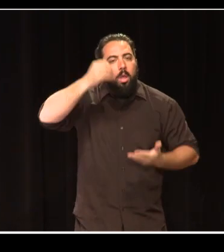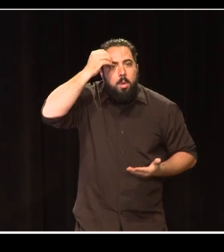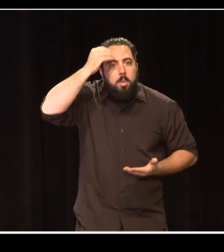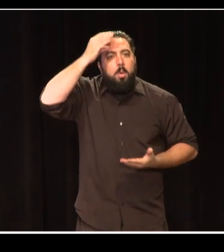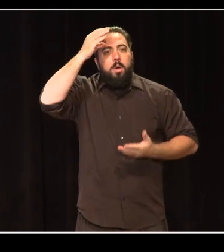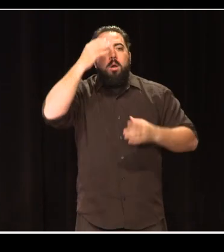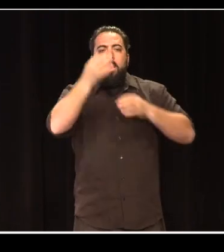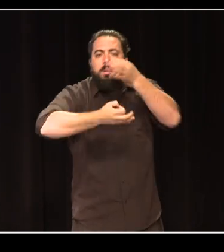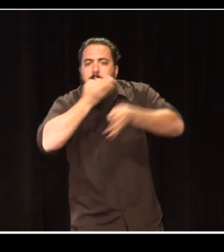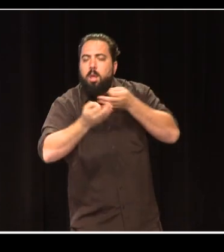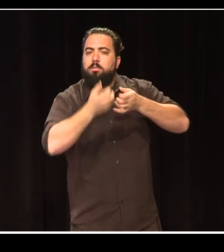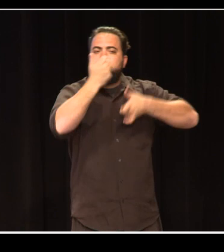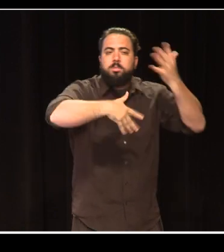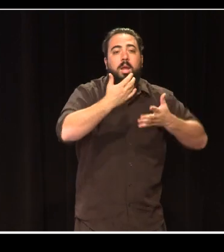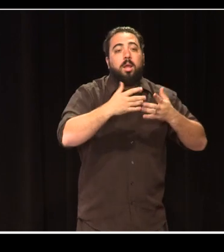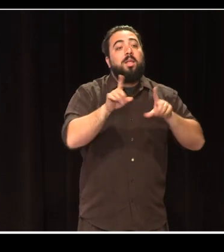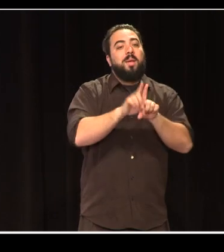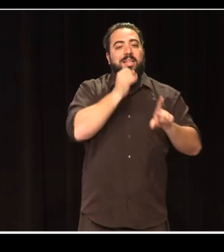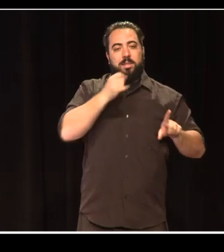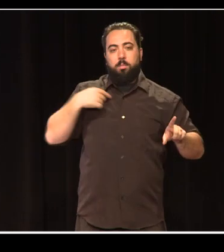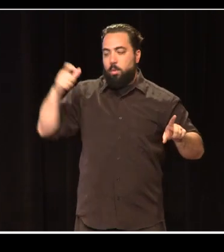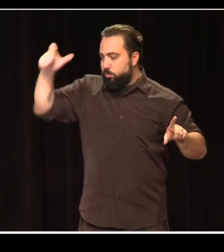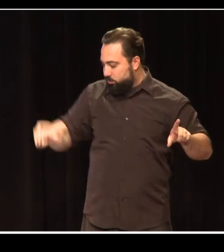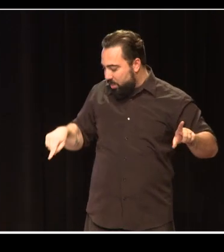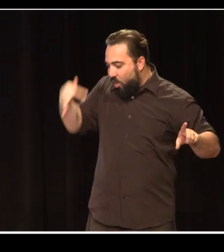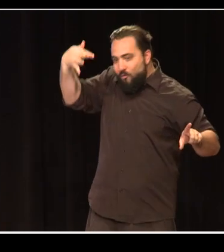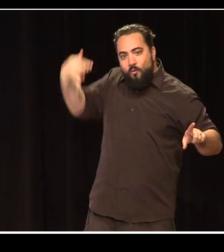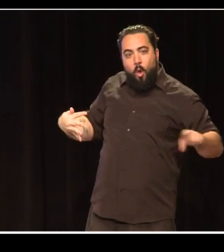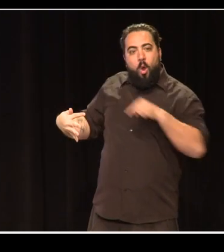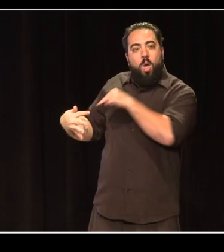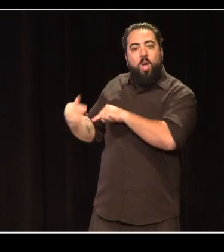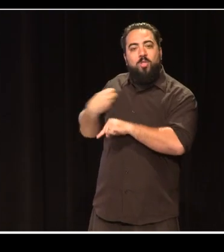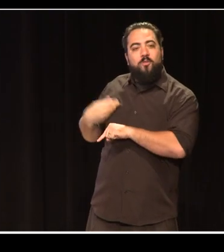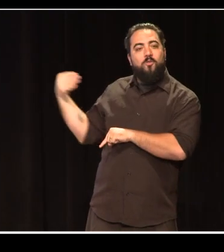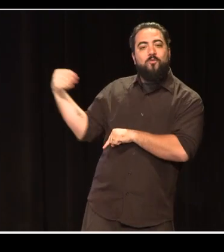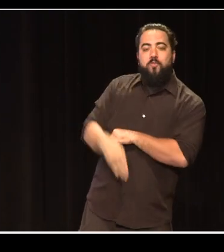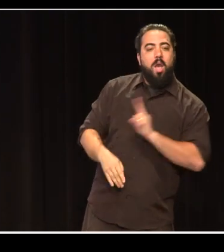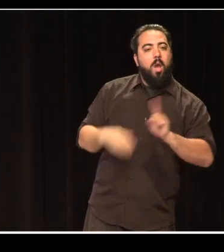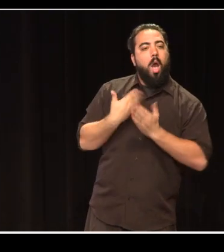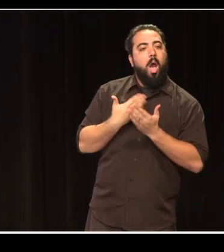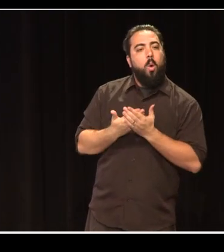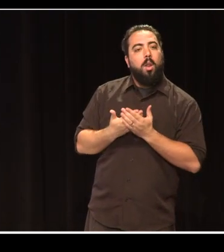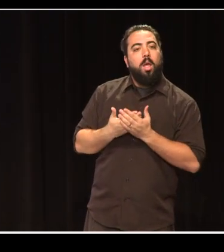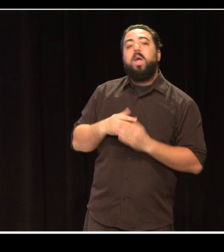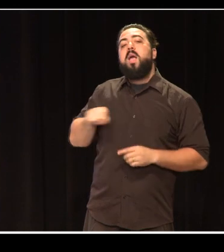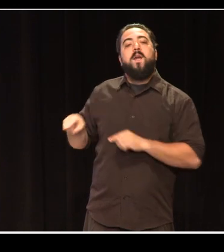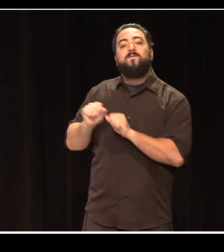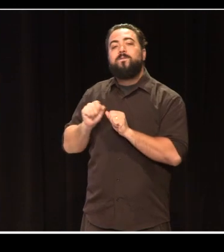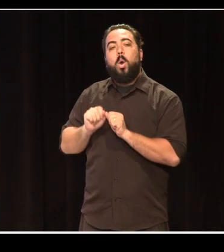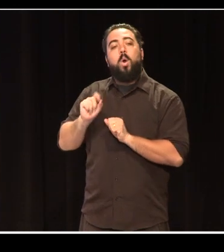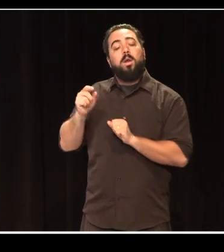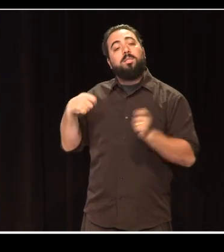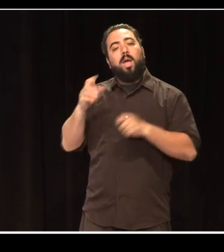conseguir atingir aquele estudante que faltou à aula, ou seja, ficam ali registros para aquela pessoa que não veio por algum motivo, divulgar